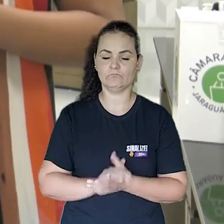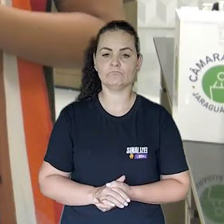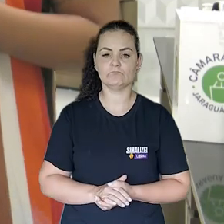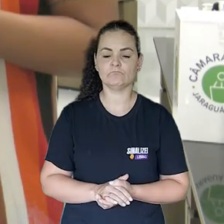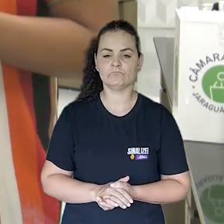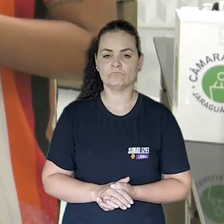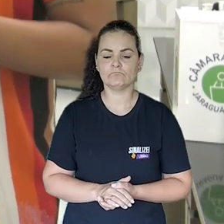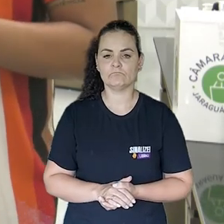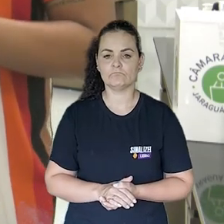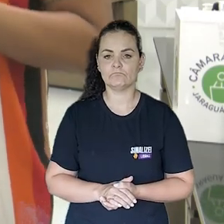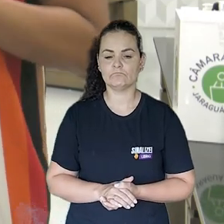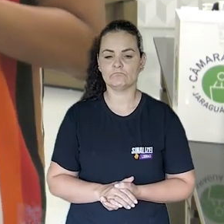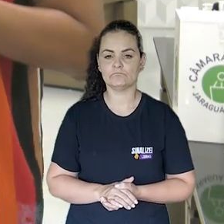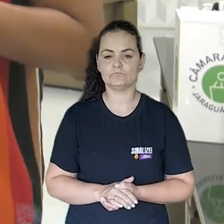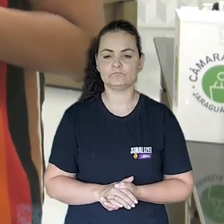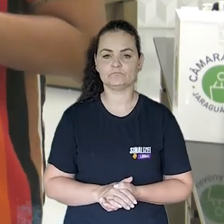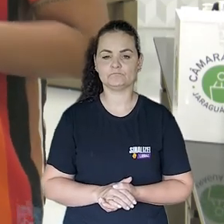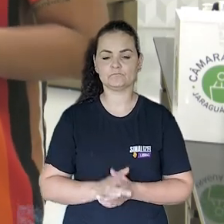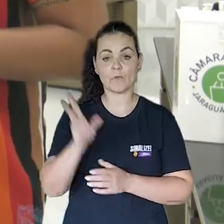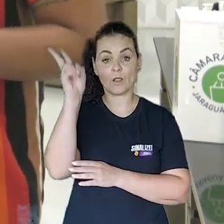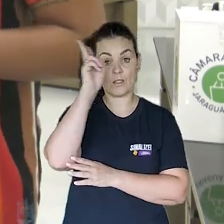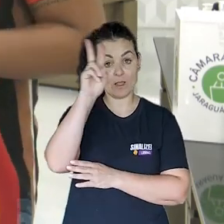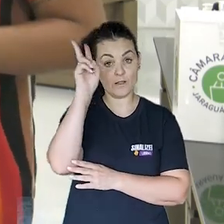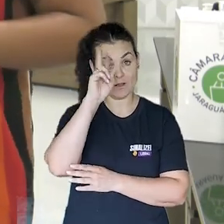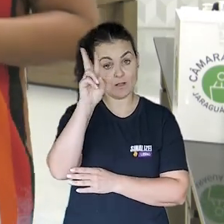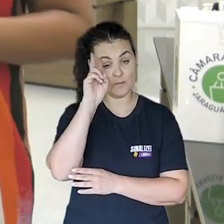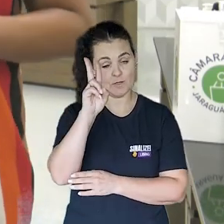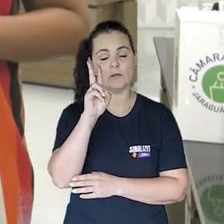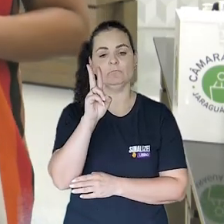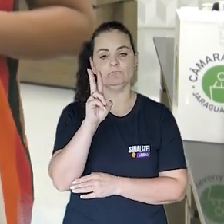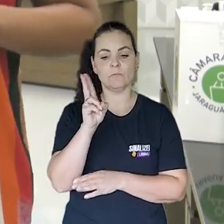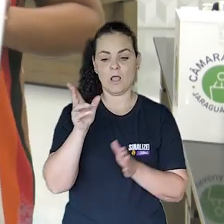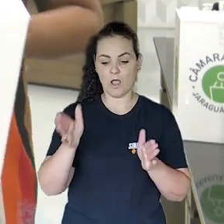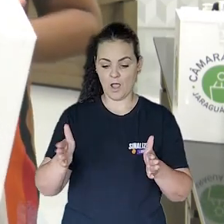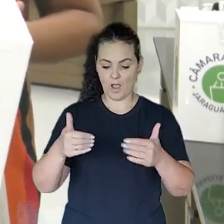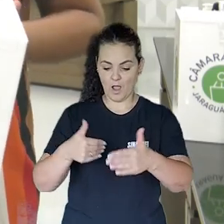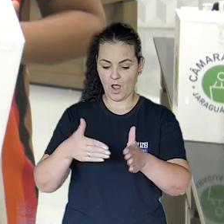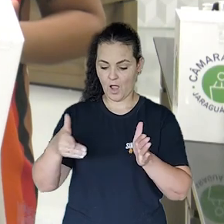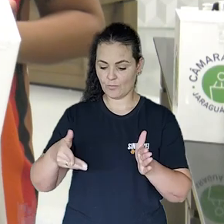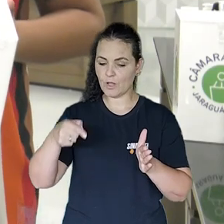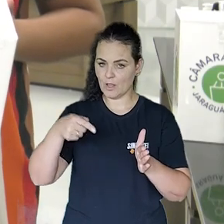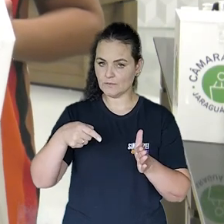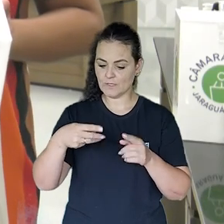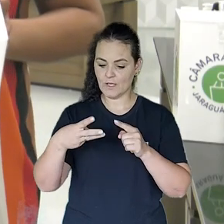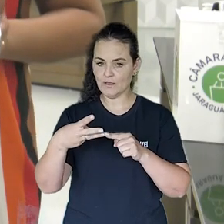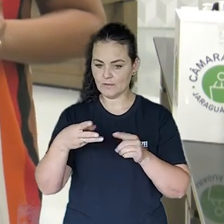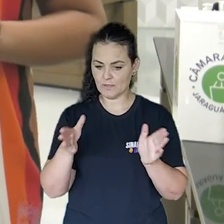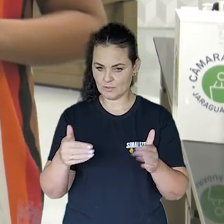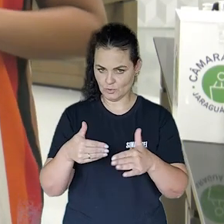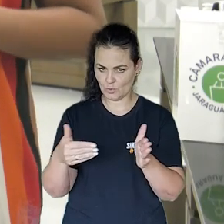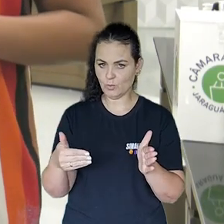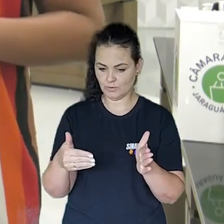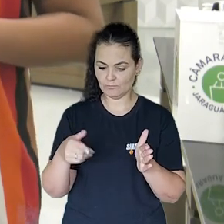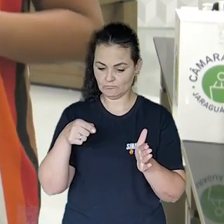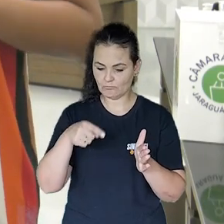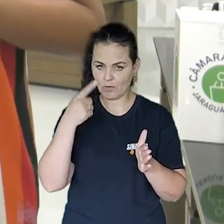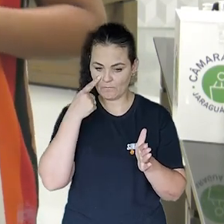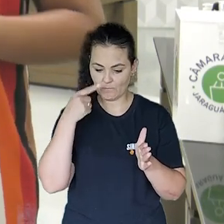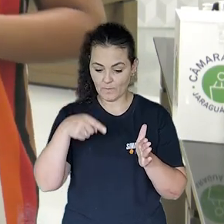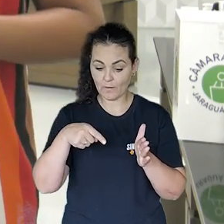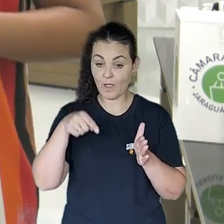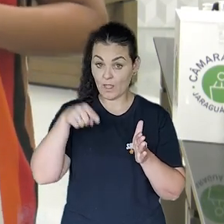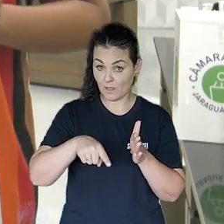3. Que está conosco, com os nomes, então, das escolas, né, que não foram contempladas no sorteio anterior. E